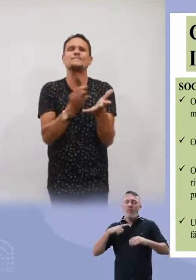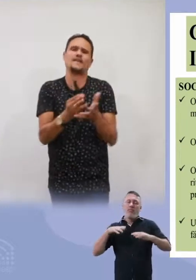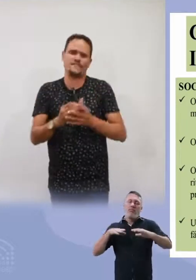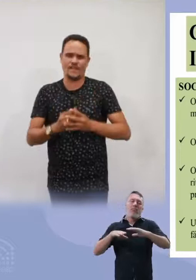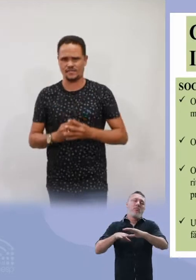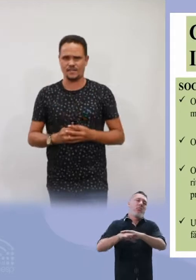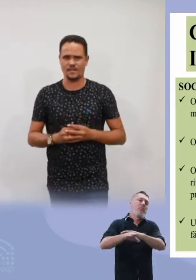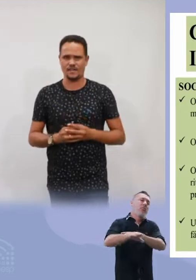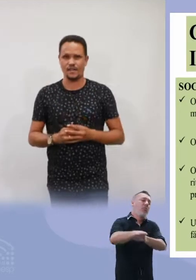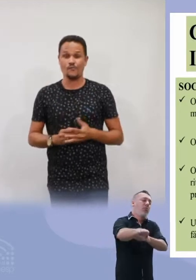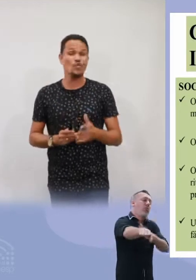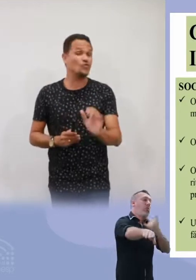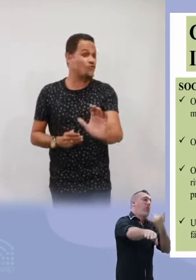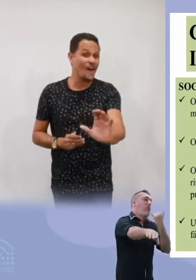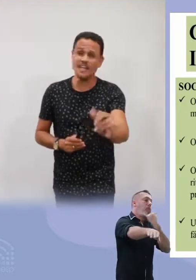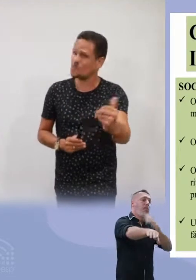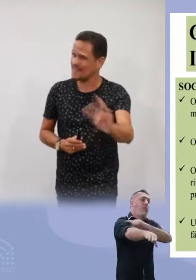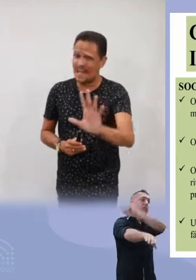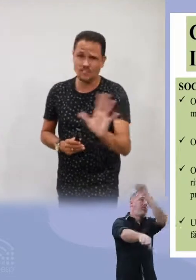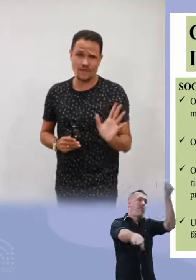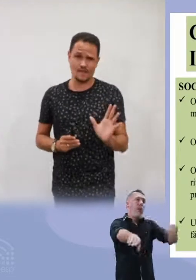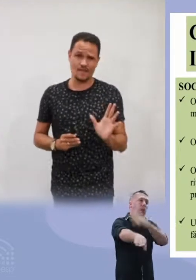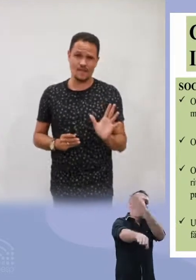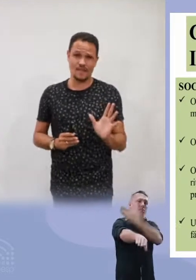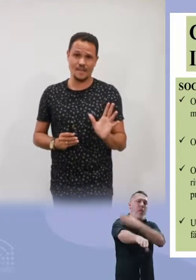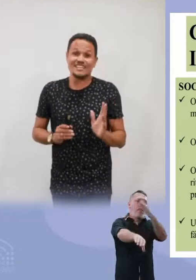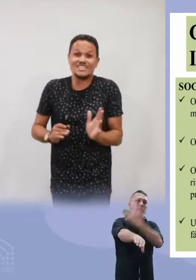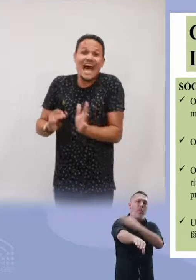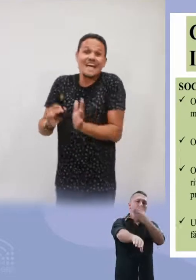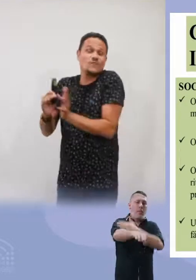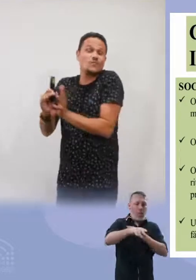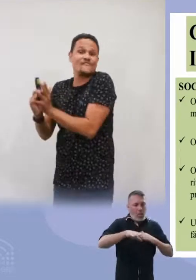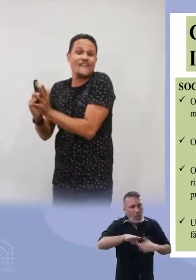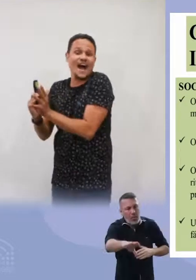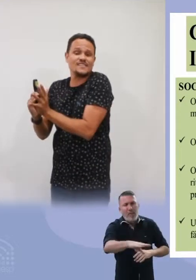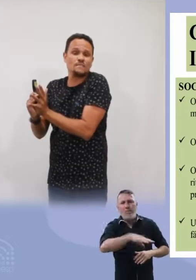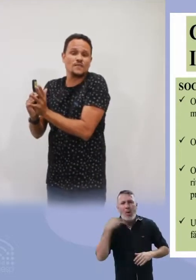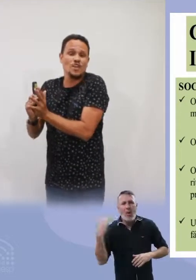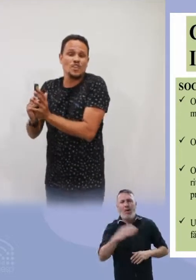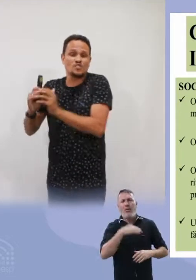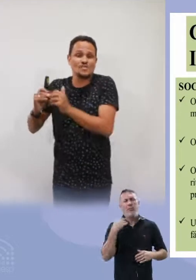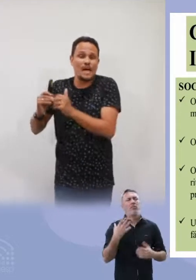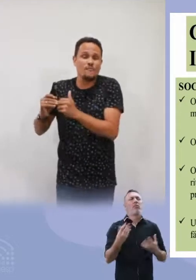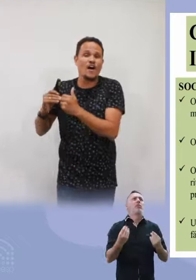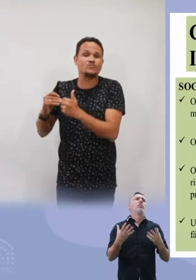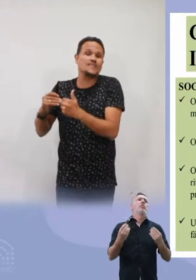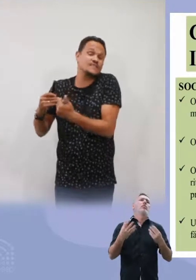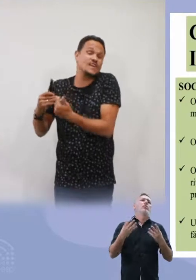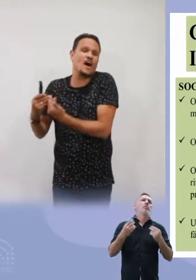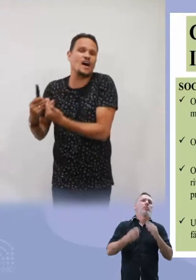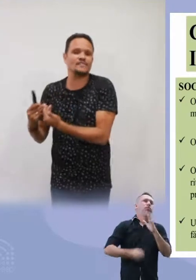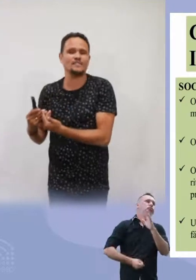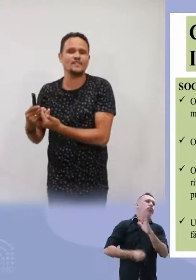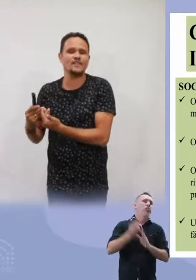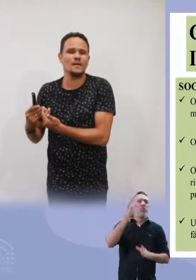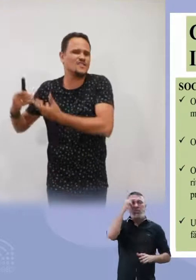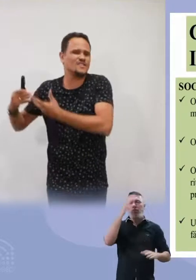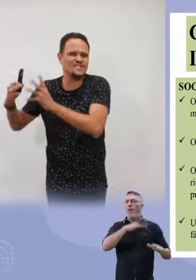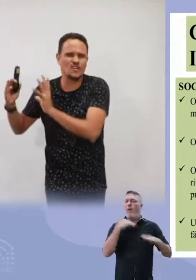cenário da primeira fase. Muito fácil matar isso no Enem. Já a segunda fase, nós estamos lá por volta do século